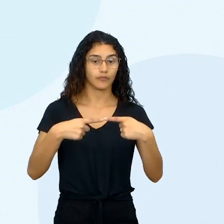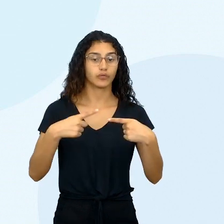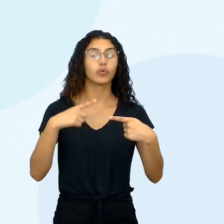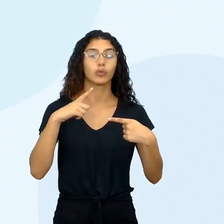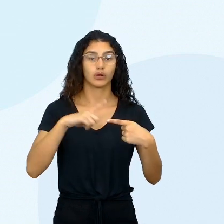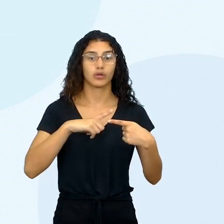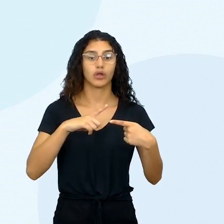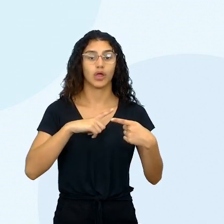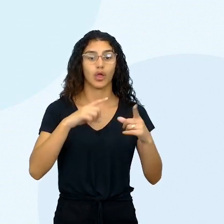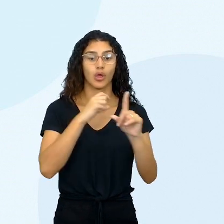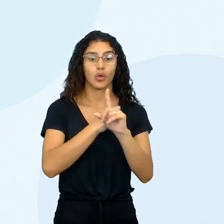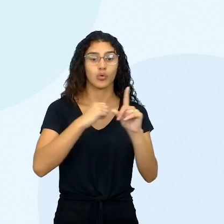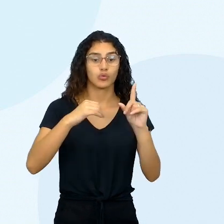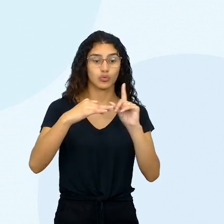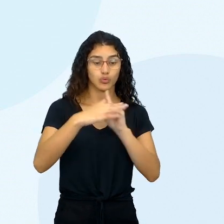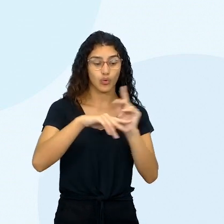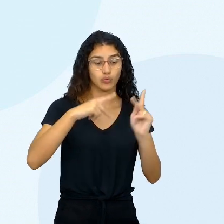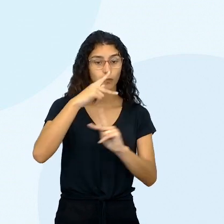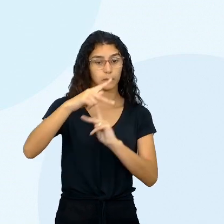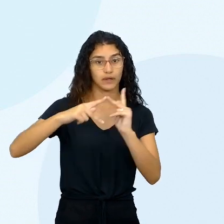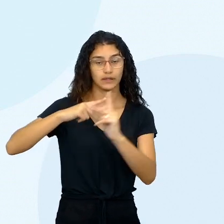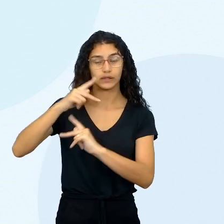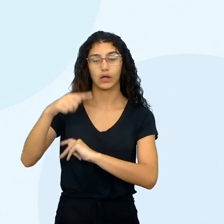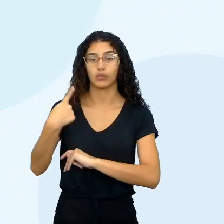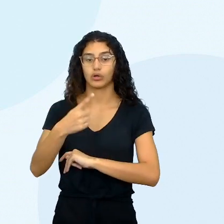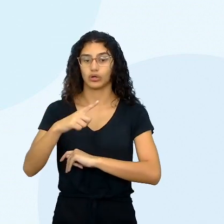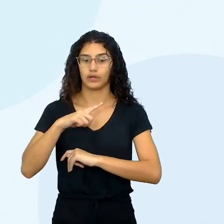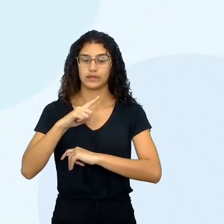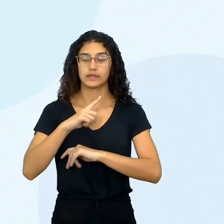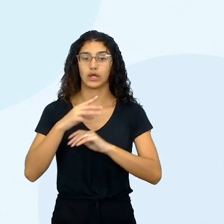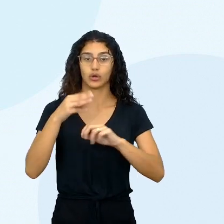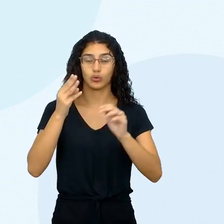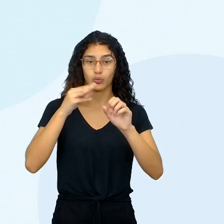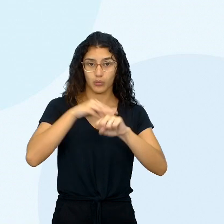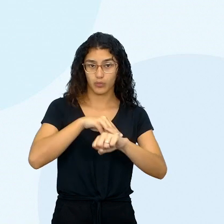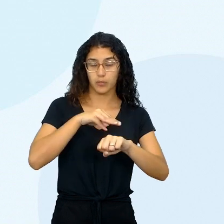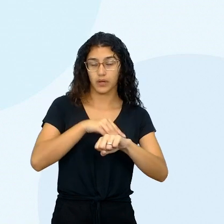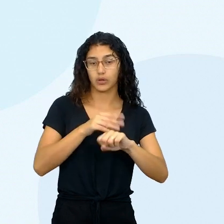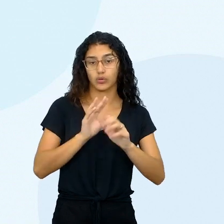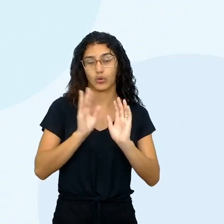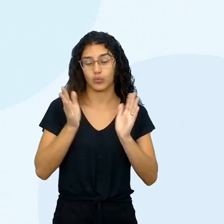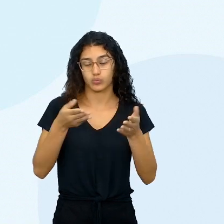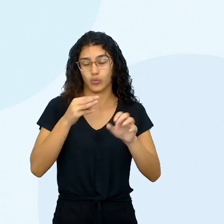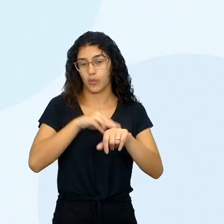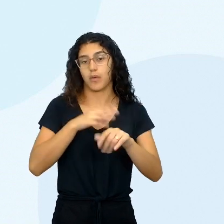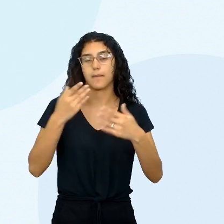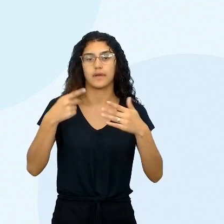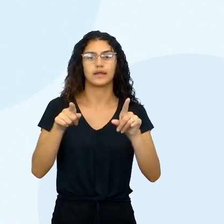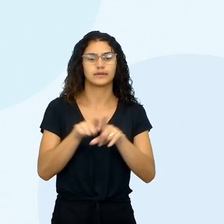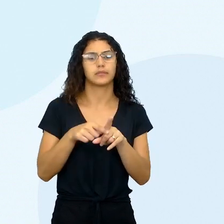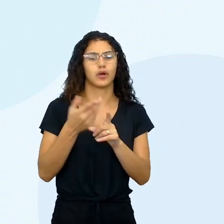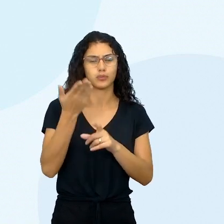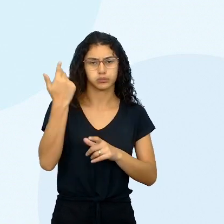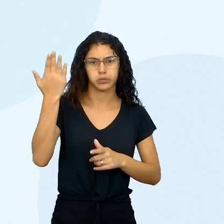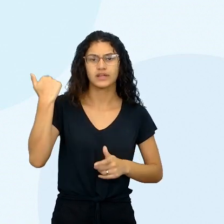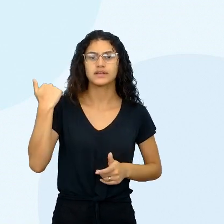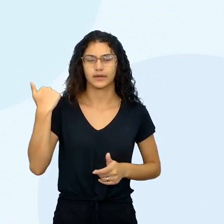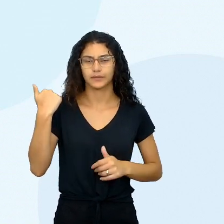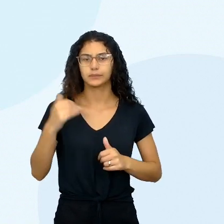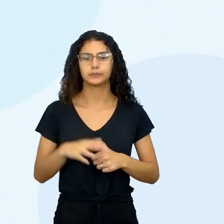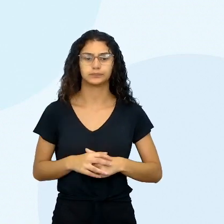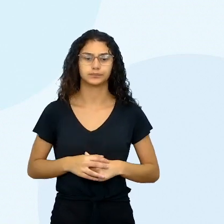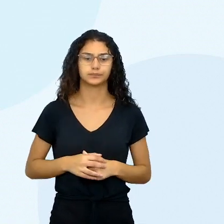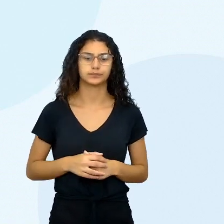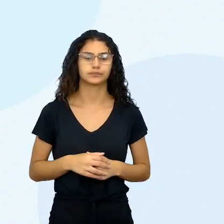de ordem socioplanetária que a gente enfrenta na atualidade, e não só na atualidade, mas também num passado aí longínquo,